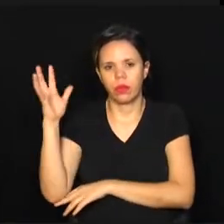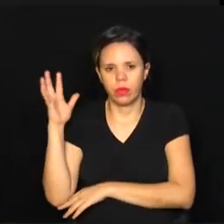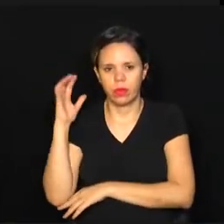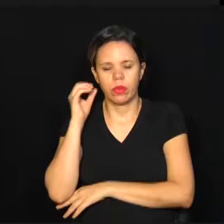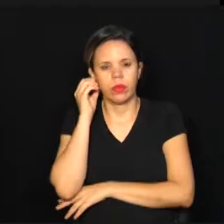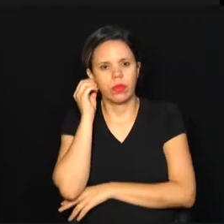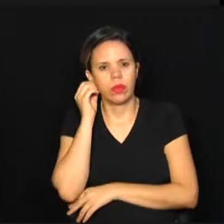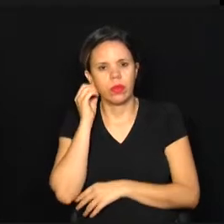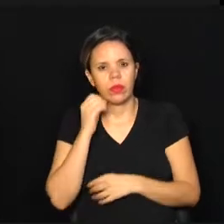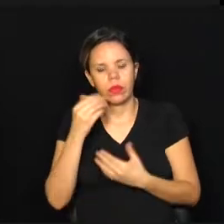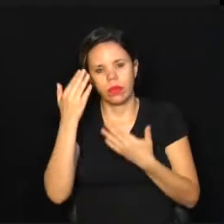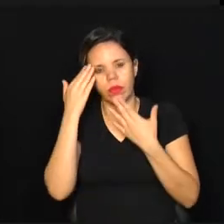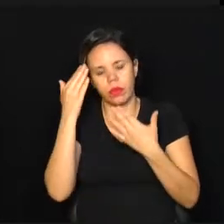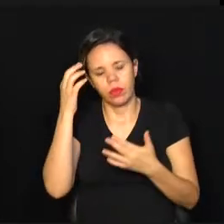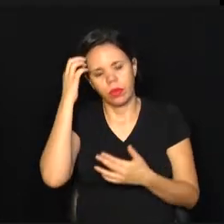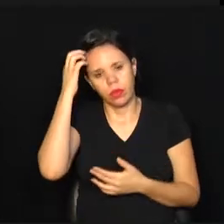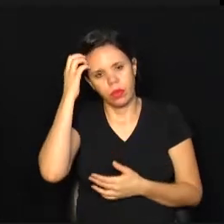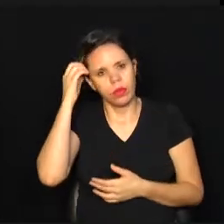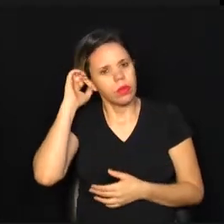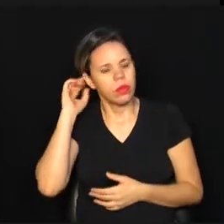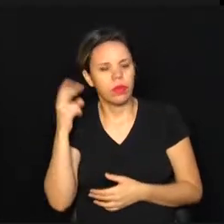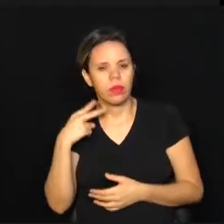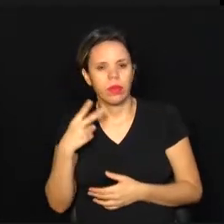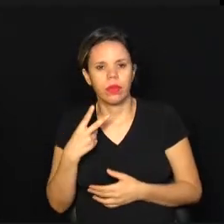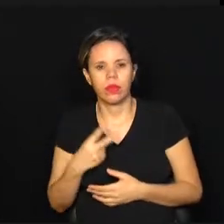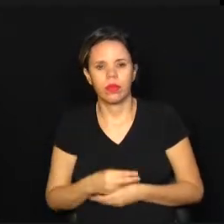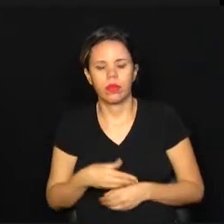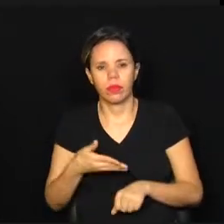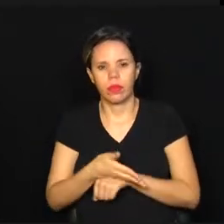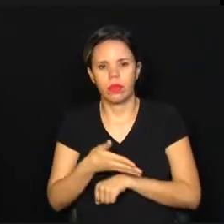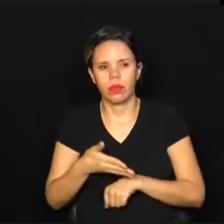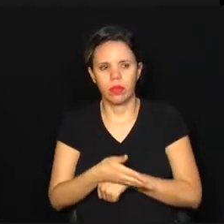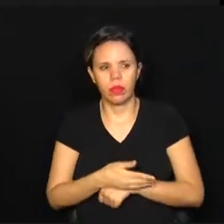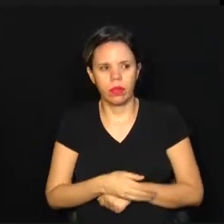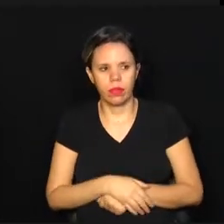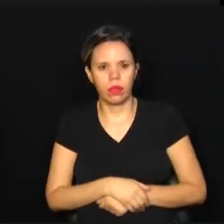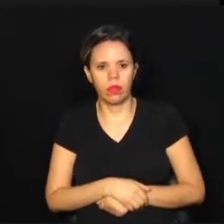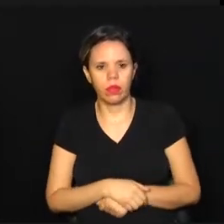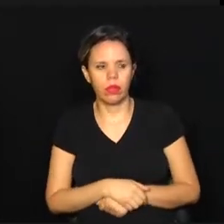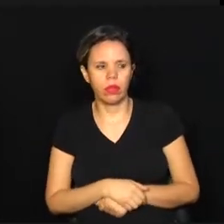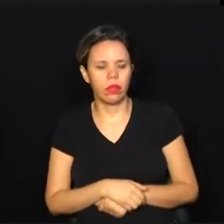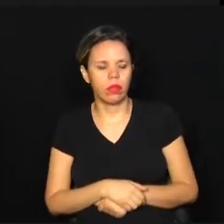ok? Obrigada, viu, vereador Cecílio, pela participação.